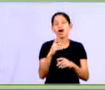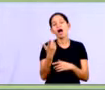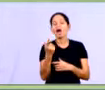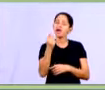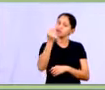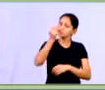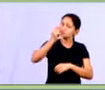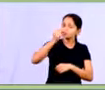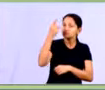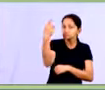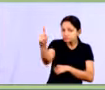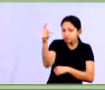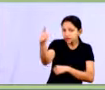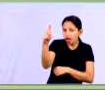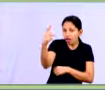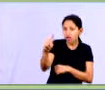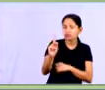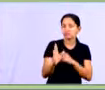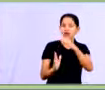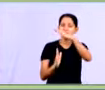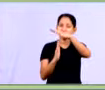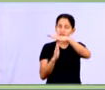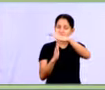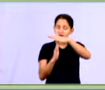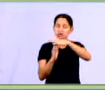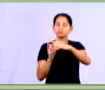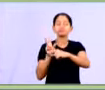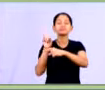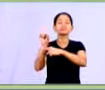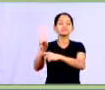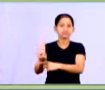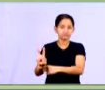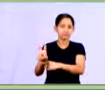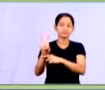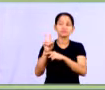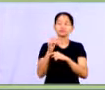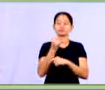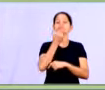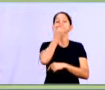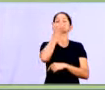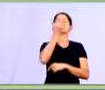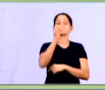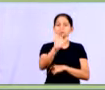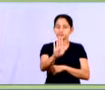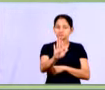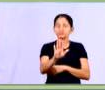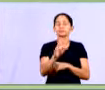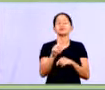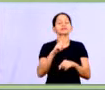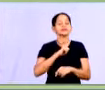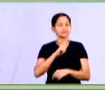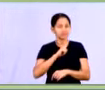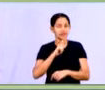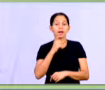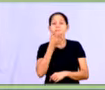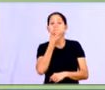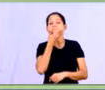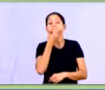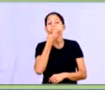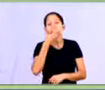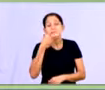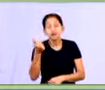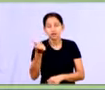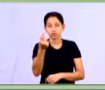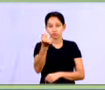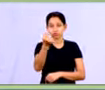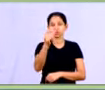é a menor taxa de juros obtida para financiar projetos. Ô, professor, deixa eu me corrigir. É melhor taxa para eu investir meu capital